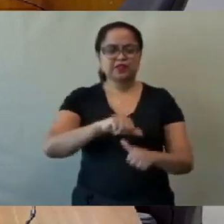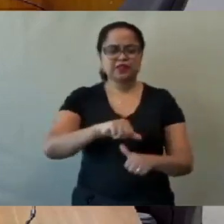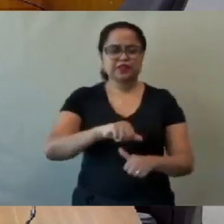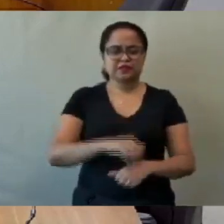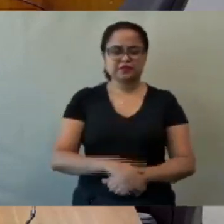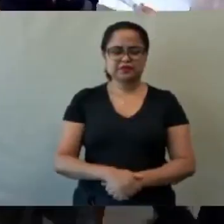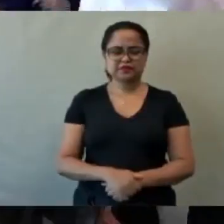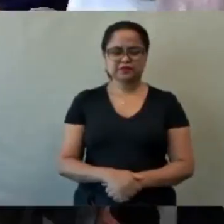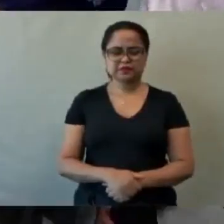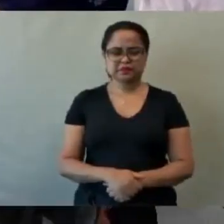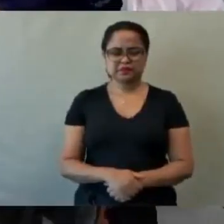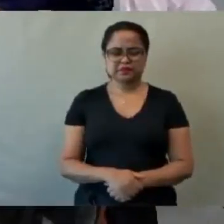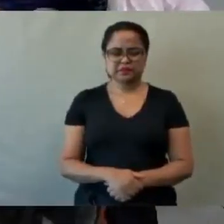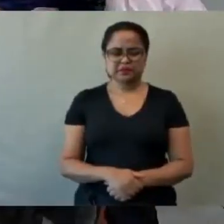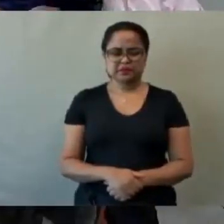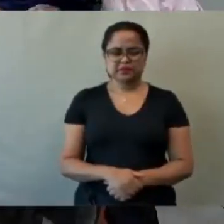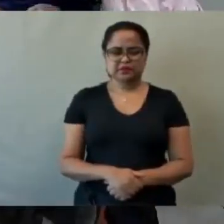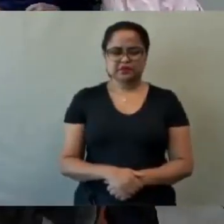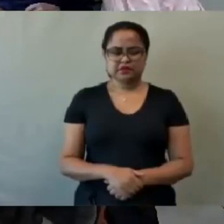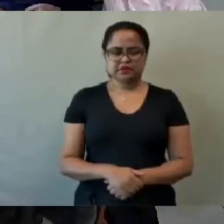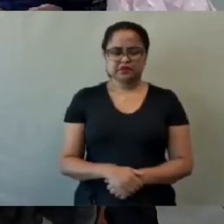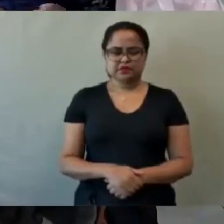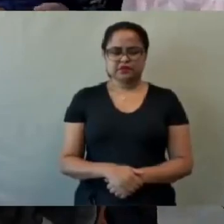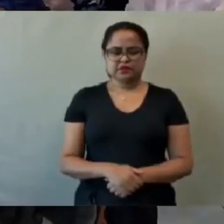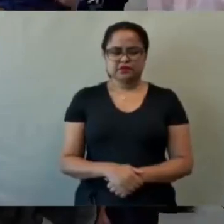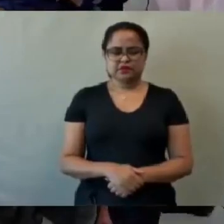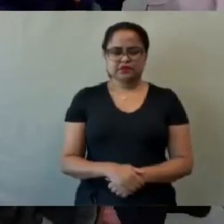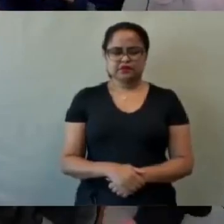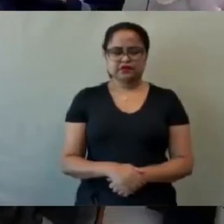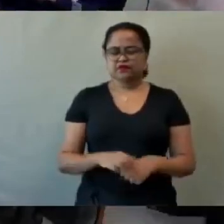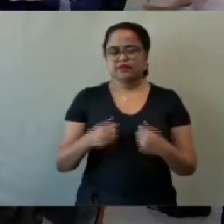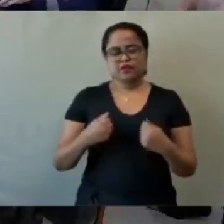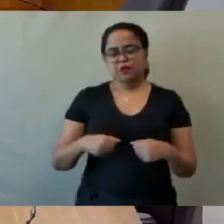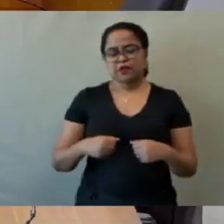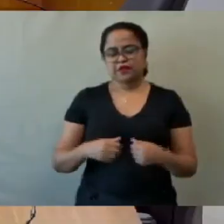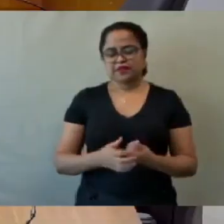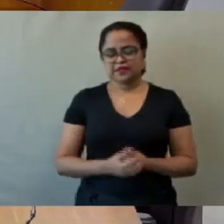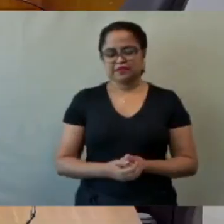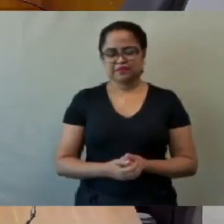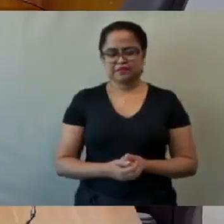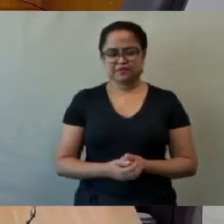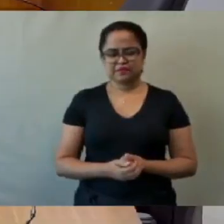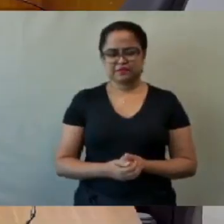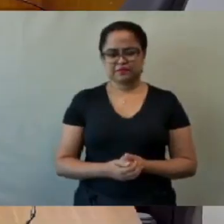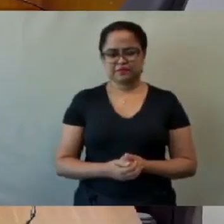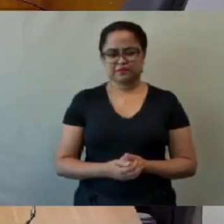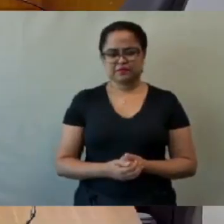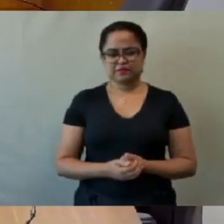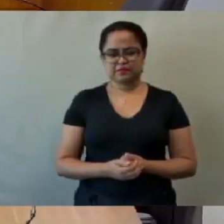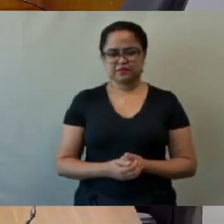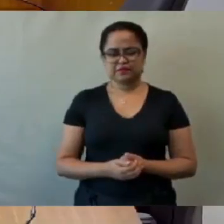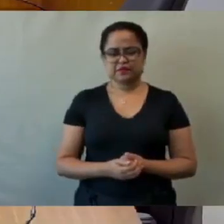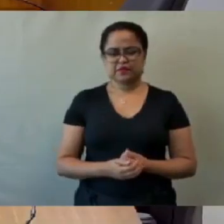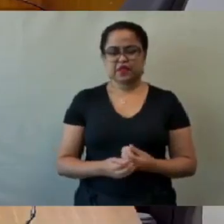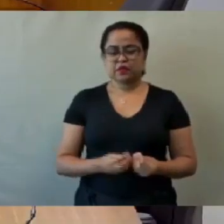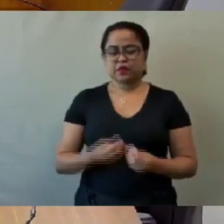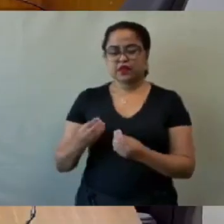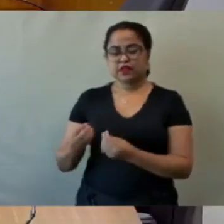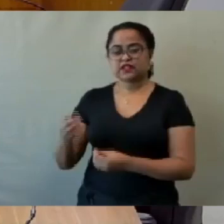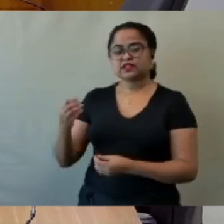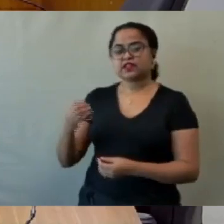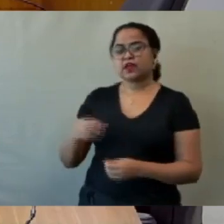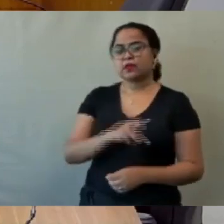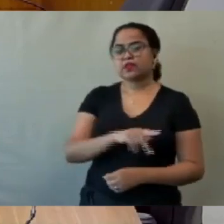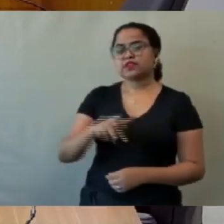aqui para o lado. Então, não vai ser necessário. Então, eu passo a presidência para a Isa